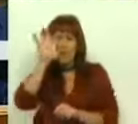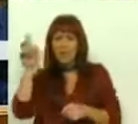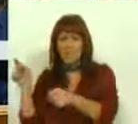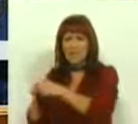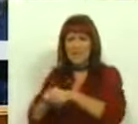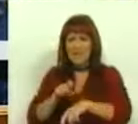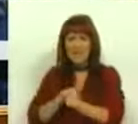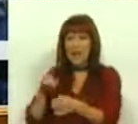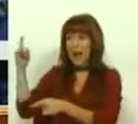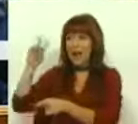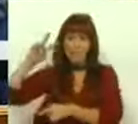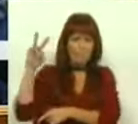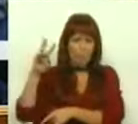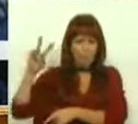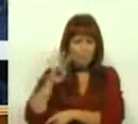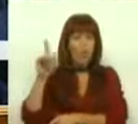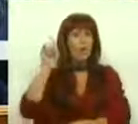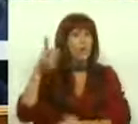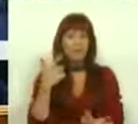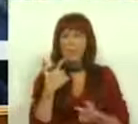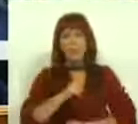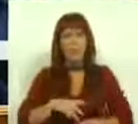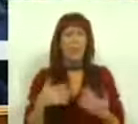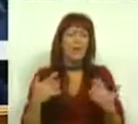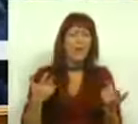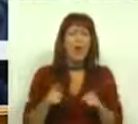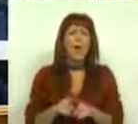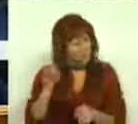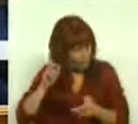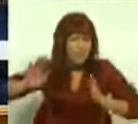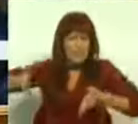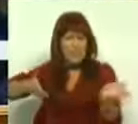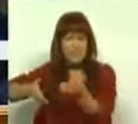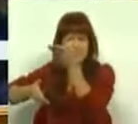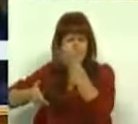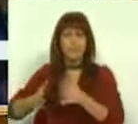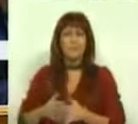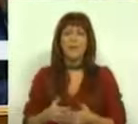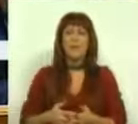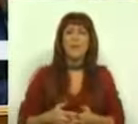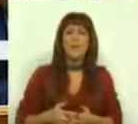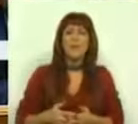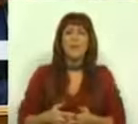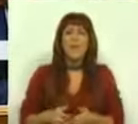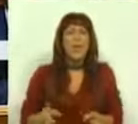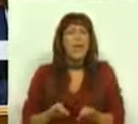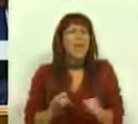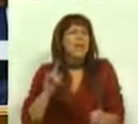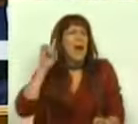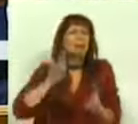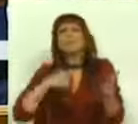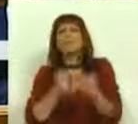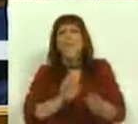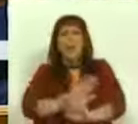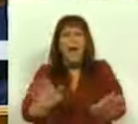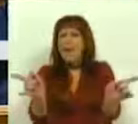nossos parceiros é fundamental e não pode deixar de ser valorizado. Não como um fim em si